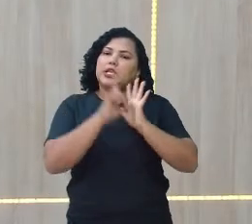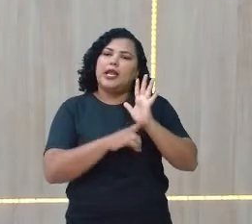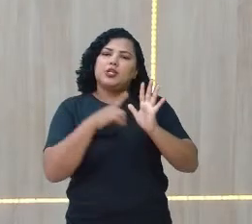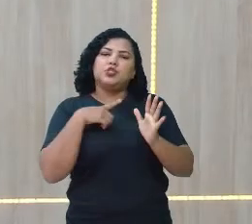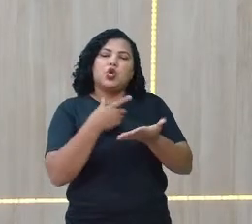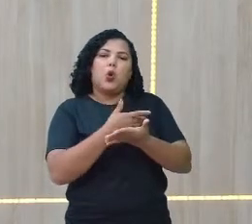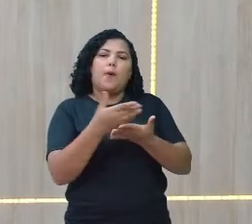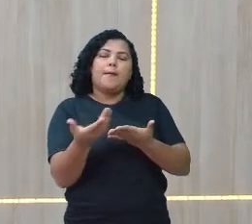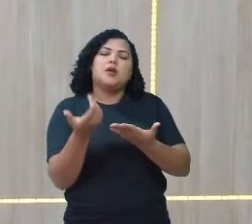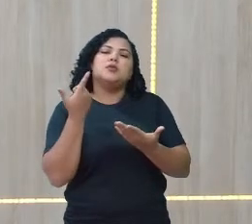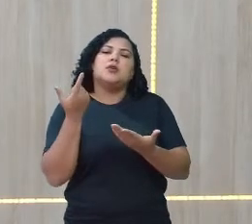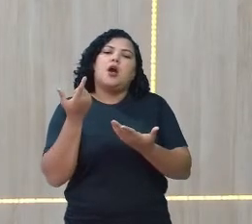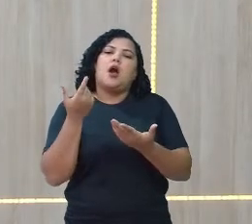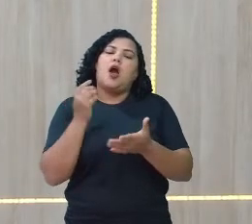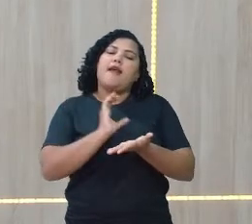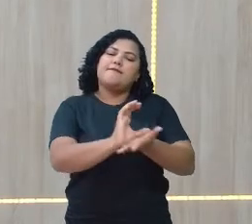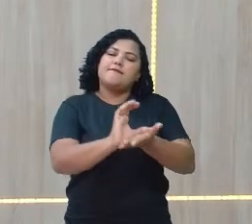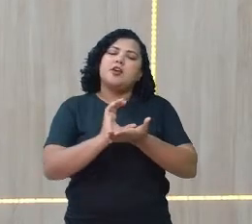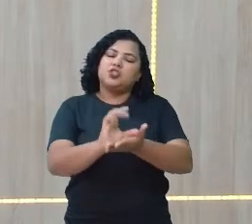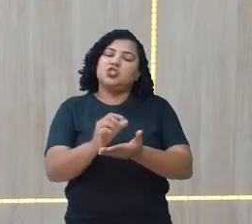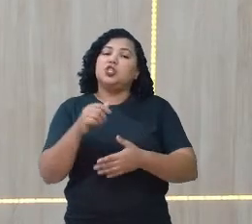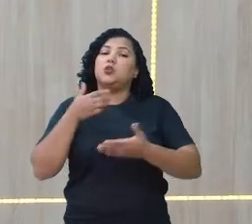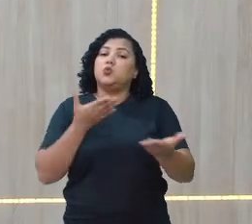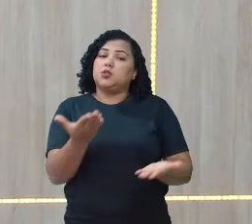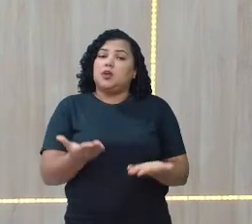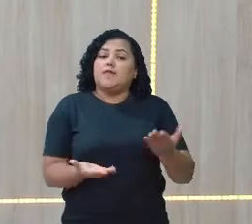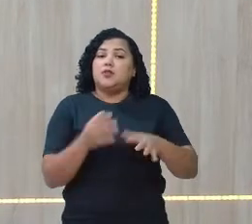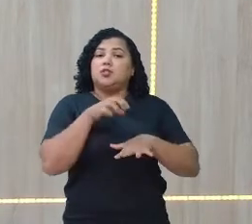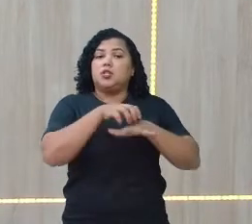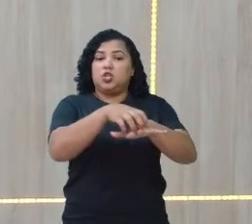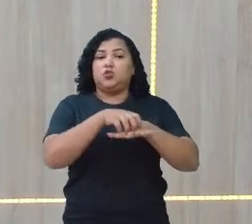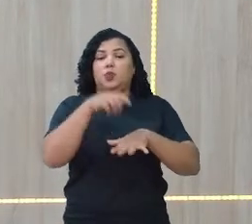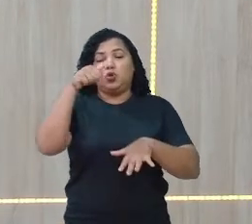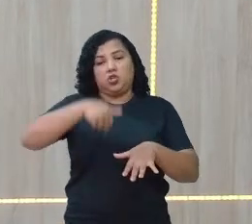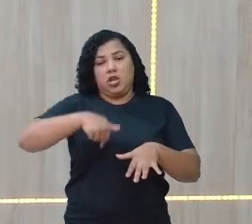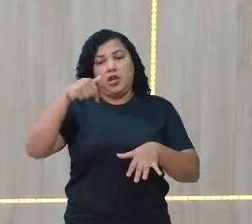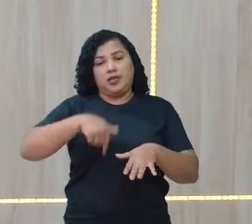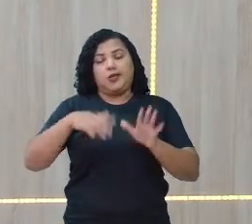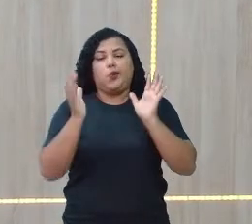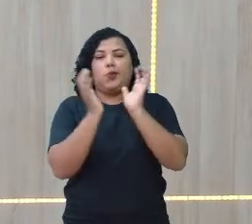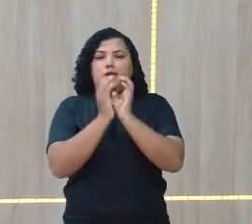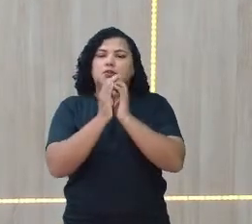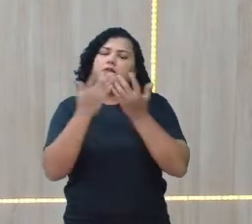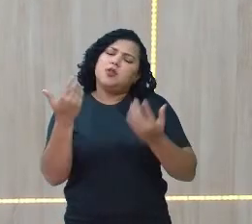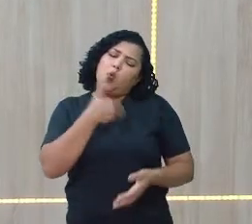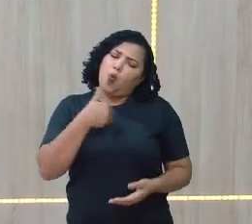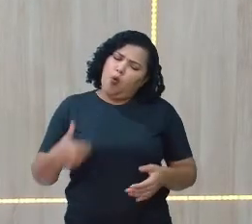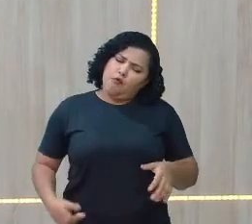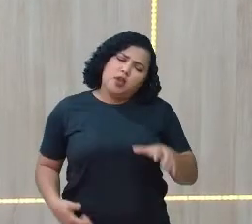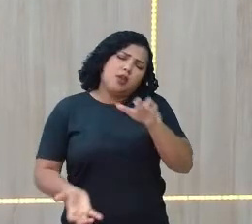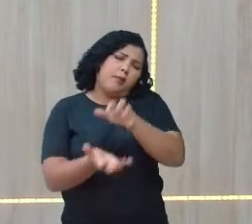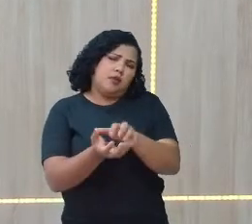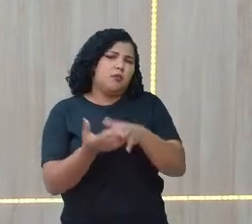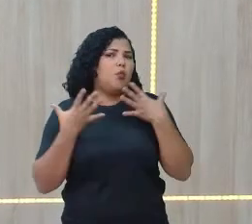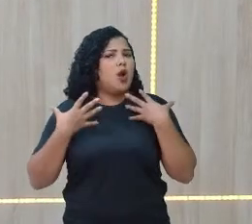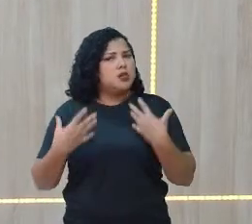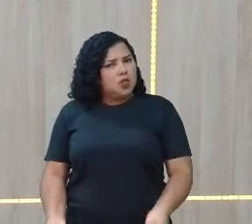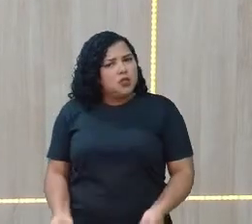o serviço de transporte no Recife, o que foi concedido pelo governo de Pernambuco, a província de Pernambuco, a